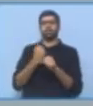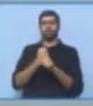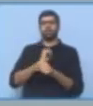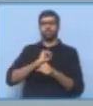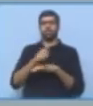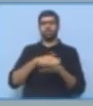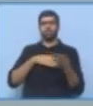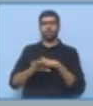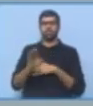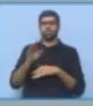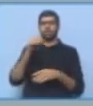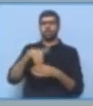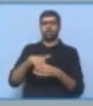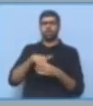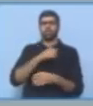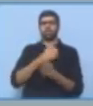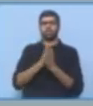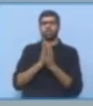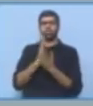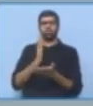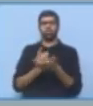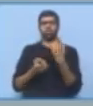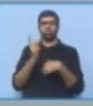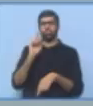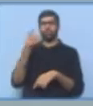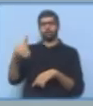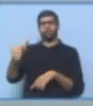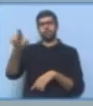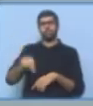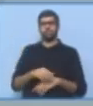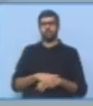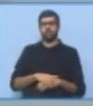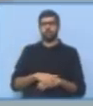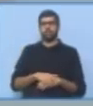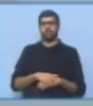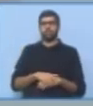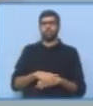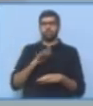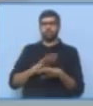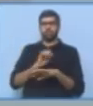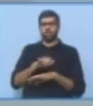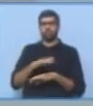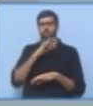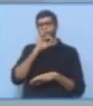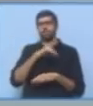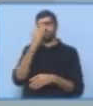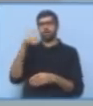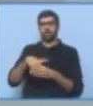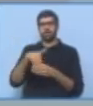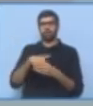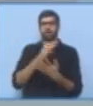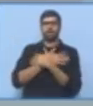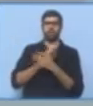trabalho, não só dentro da Igreja, mas um bocado fora da Igreja, dentro da família, dos nossos